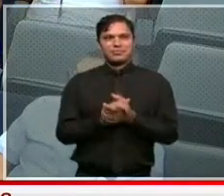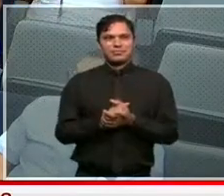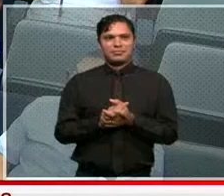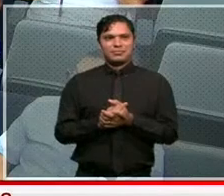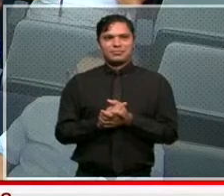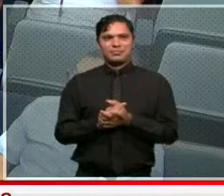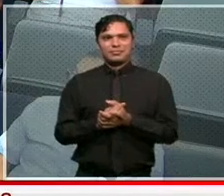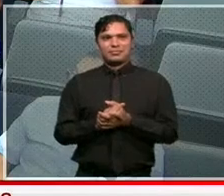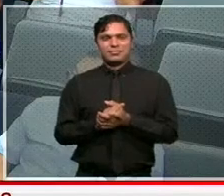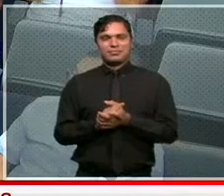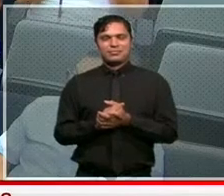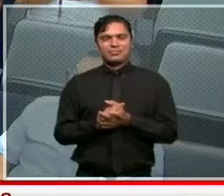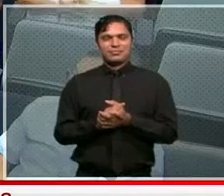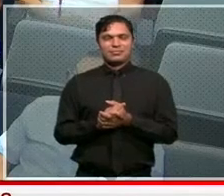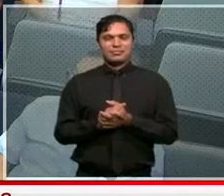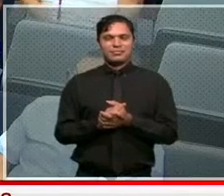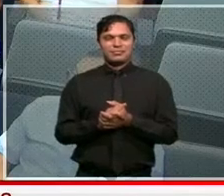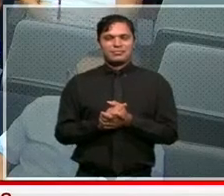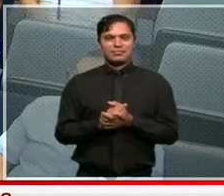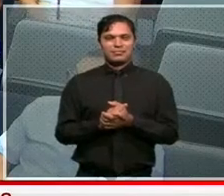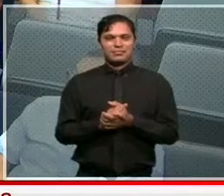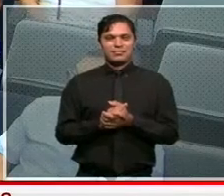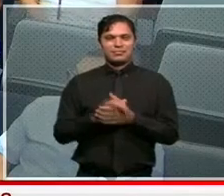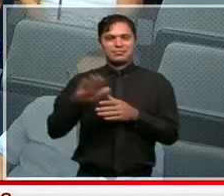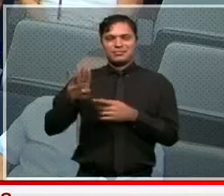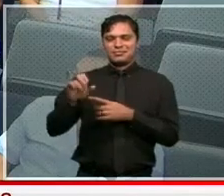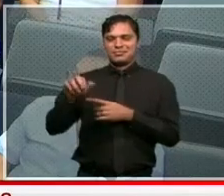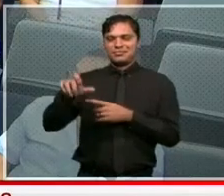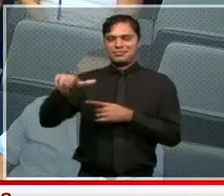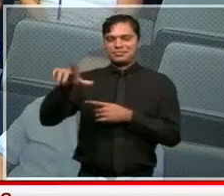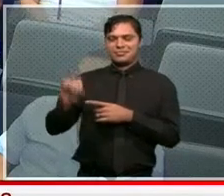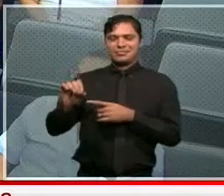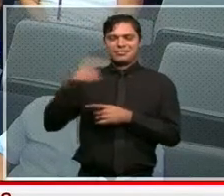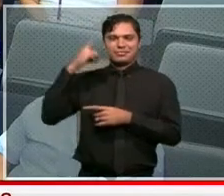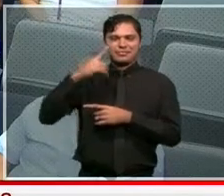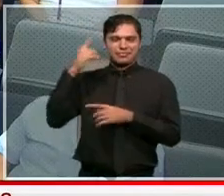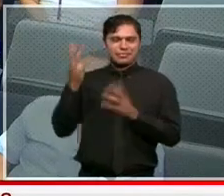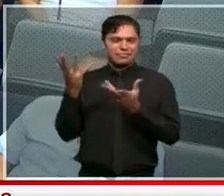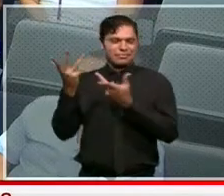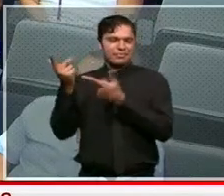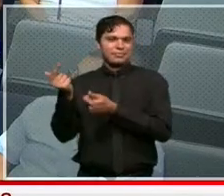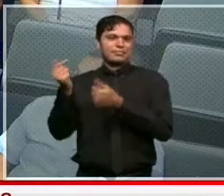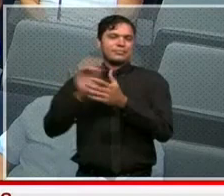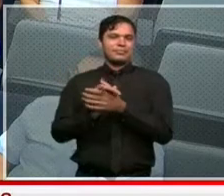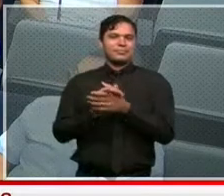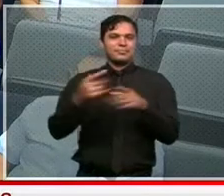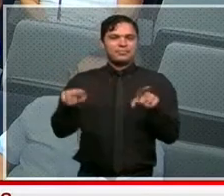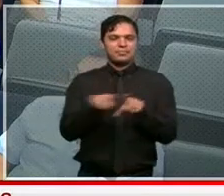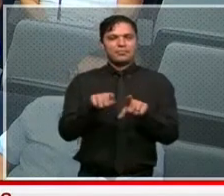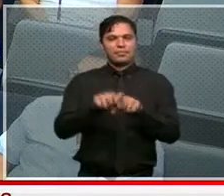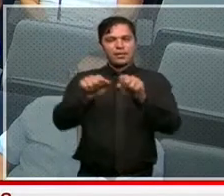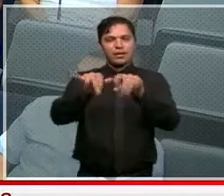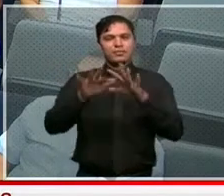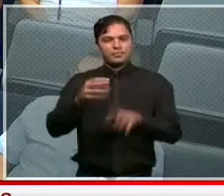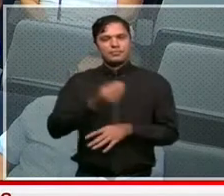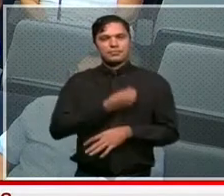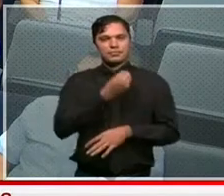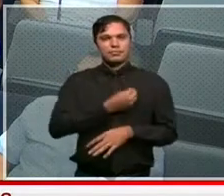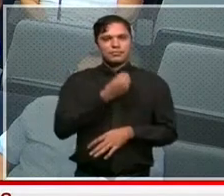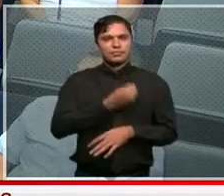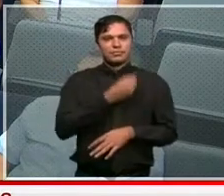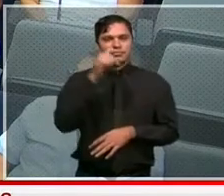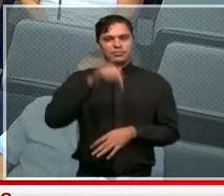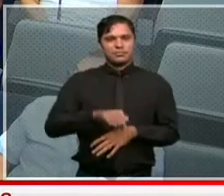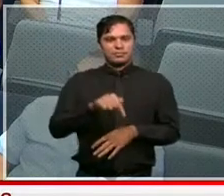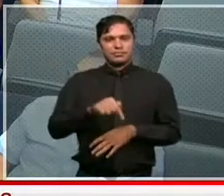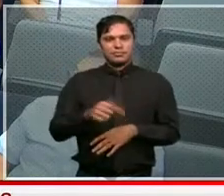excelência Carlos bordado Deputado renomado e na plenária presença de Mariquinha